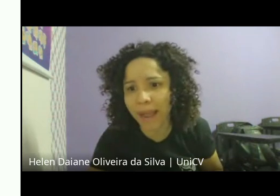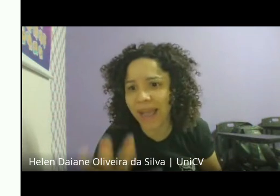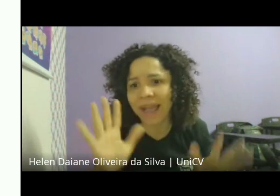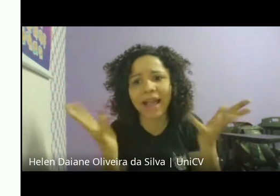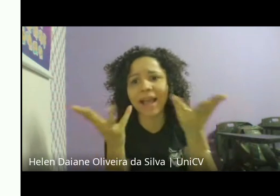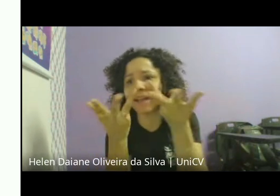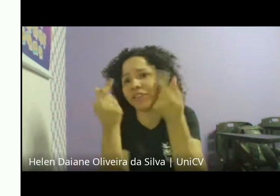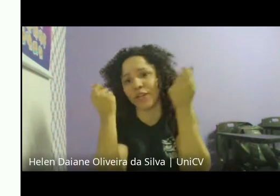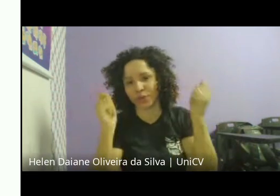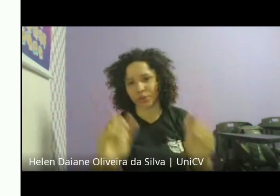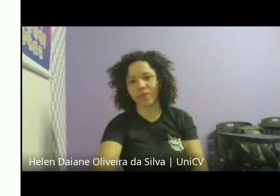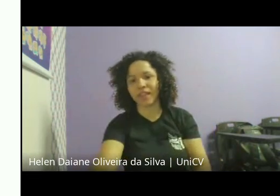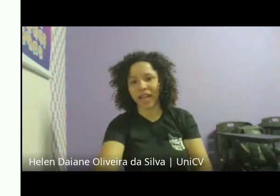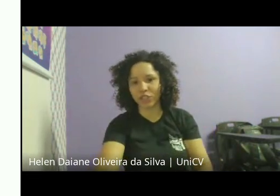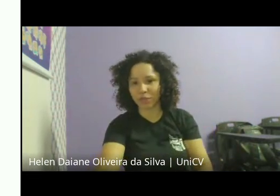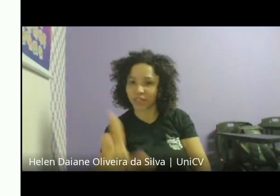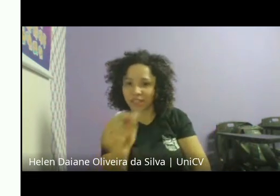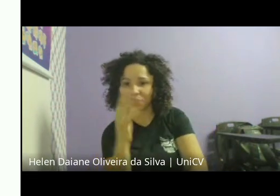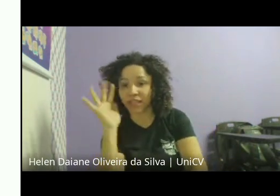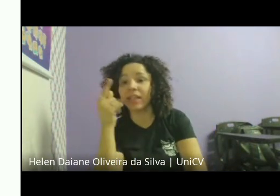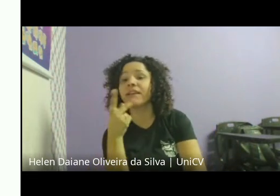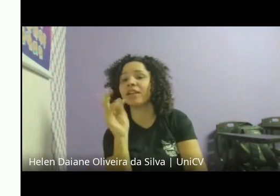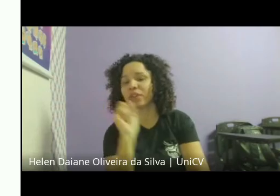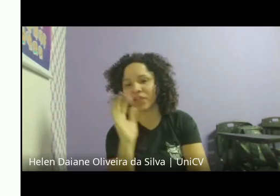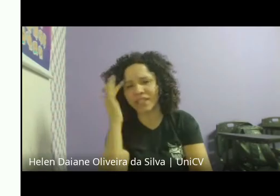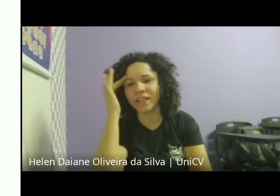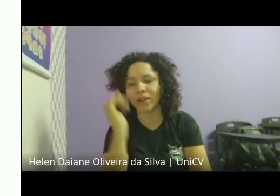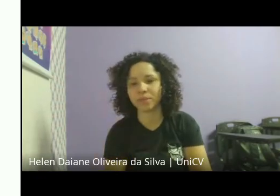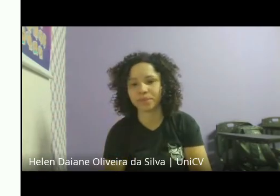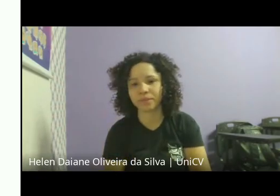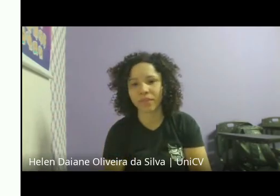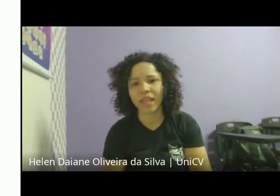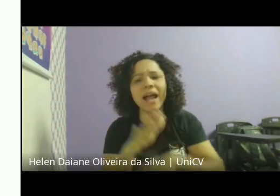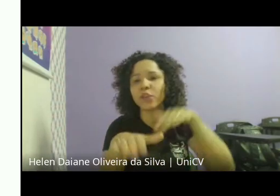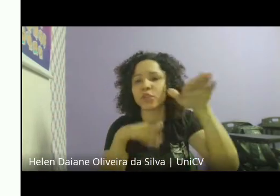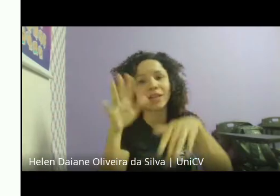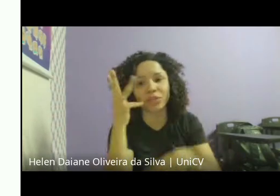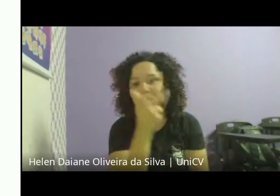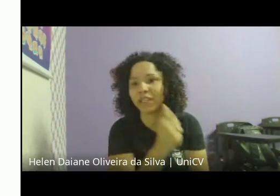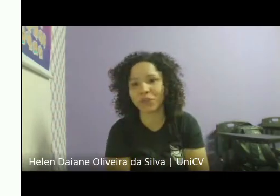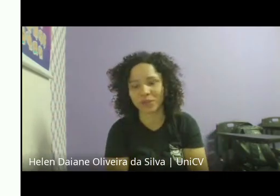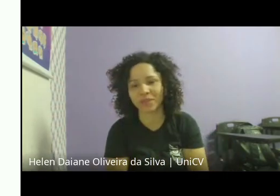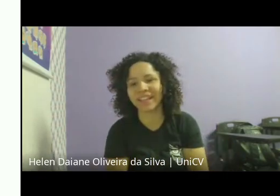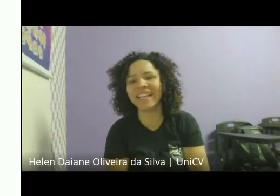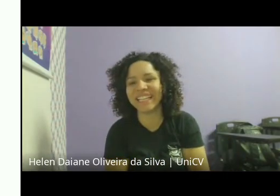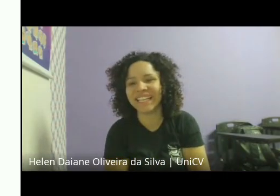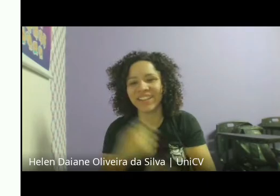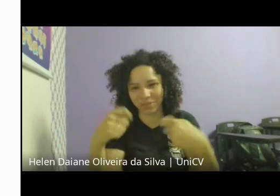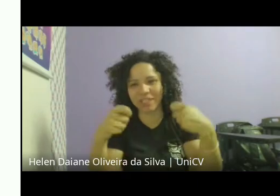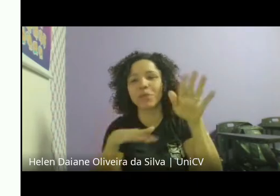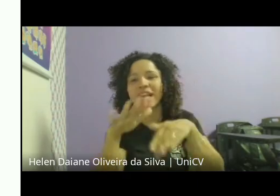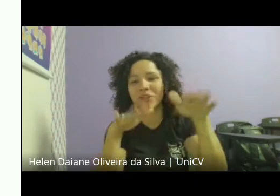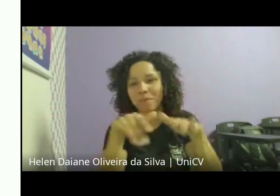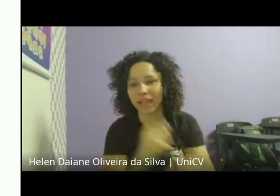fica maravilhoso. Aí tinha uma surda sentada e falei: o que ele falou? O que você entendeu? Ai, que os passos são bonitos.